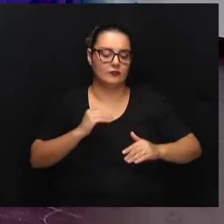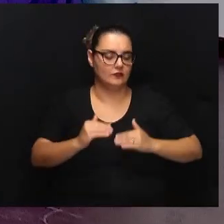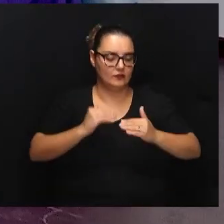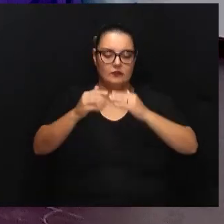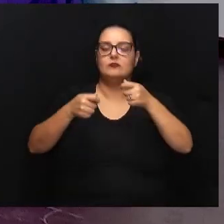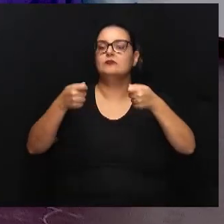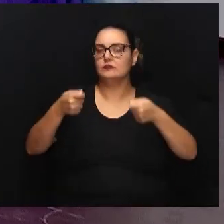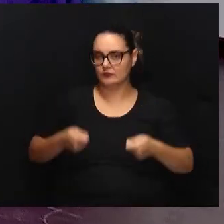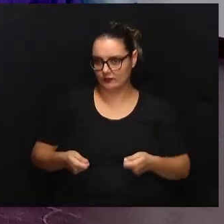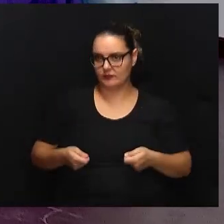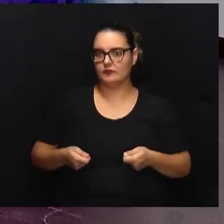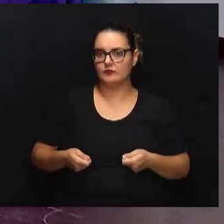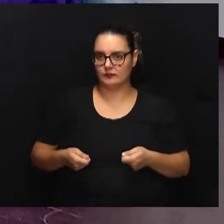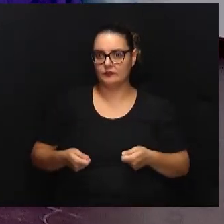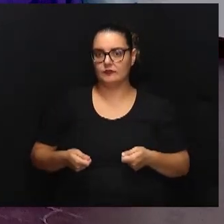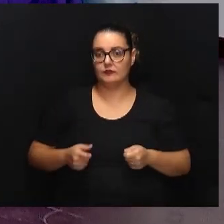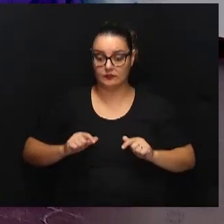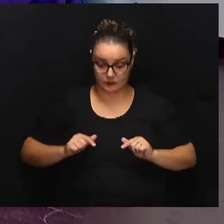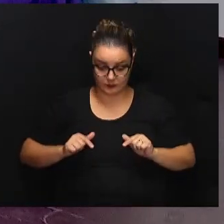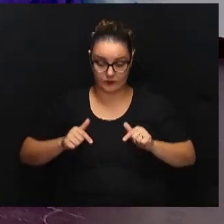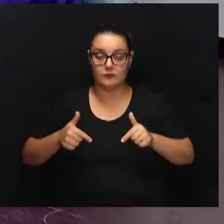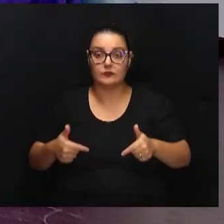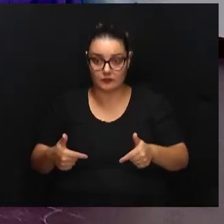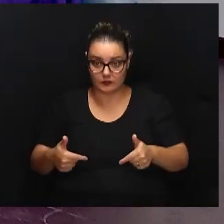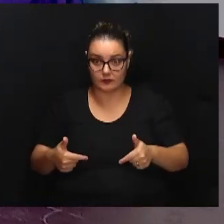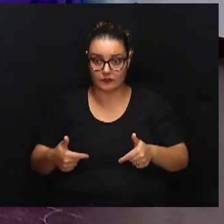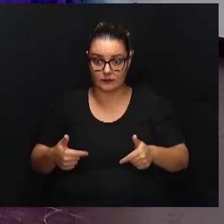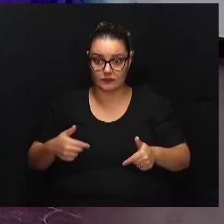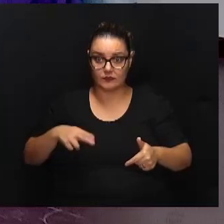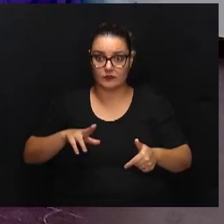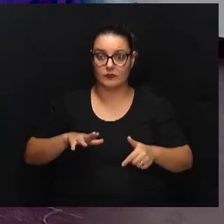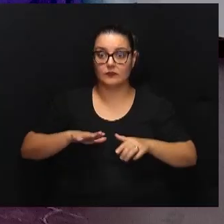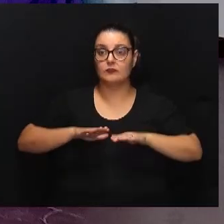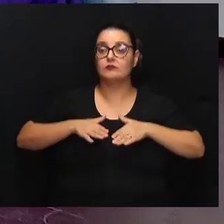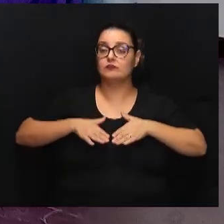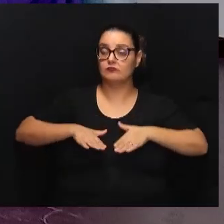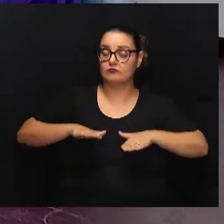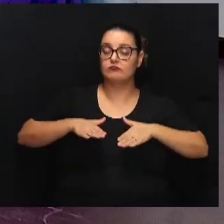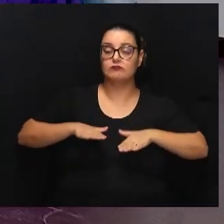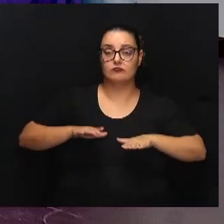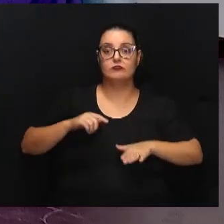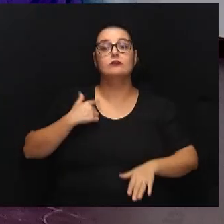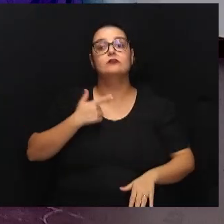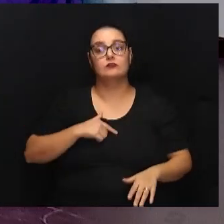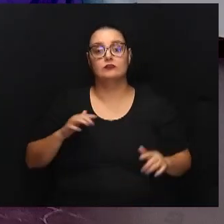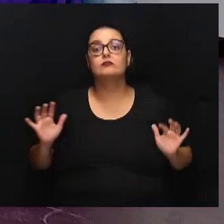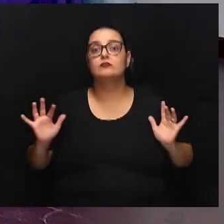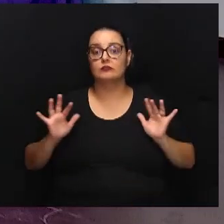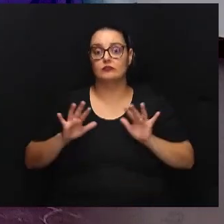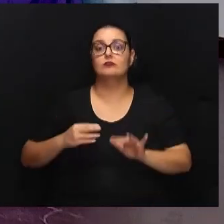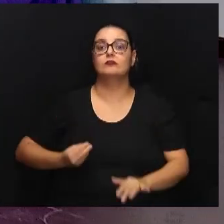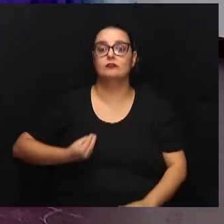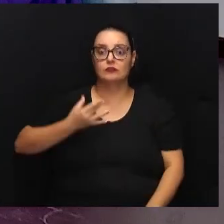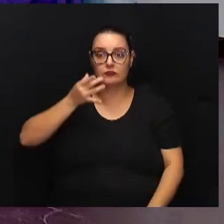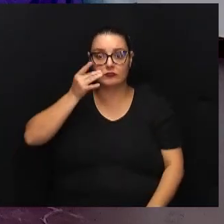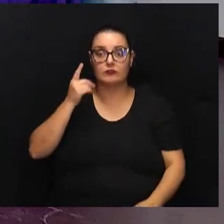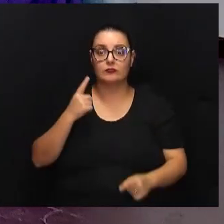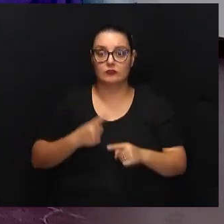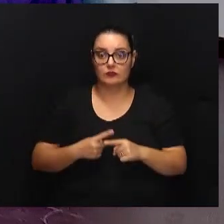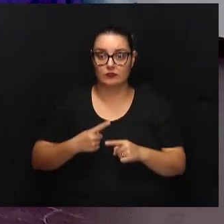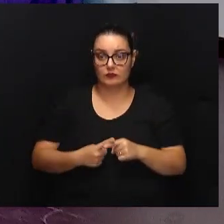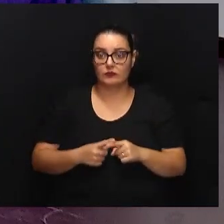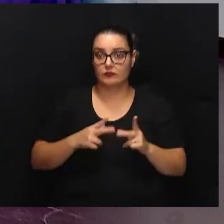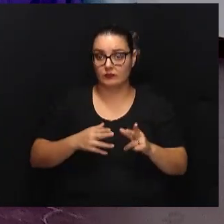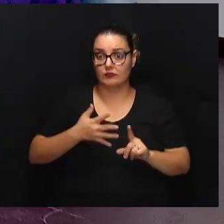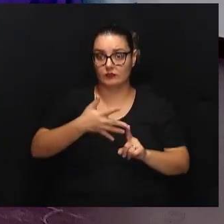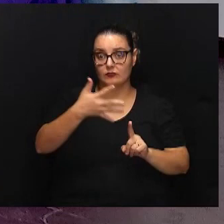coletividades e espaços que a gente vem construindo para garantir que, com luta ou na maresia da calma, a gente vai